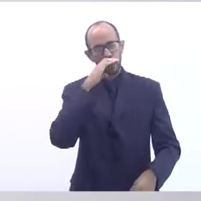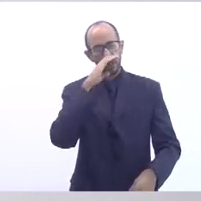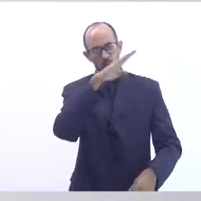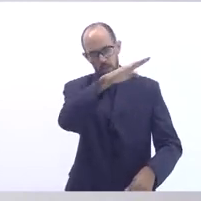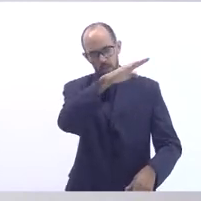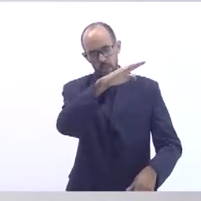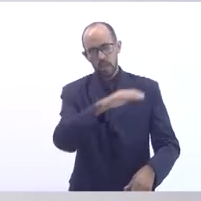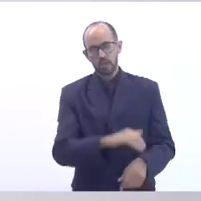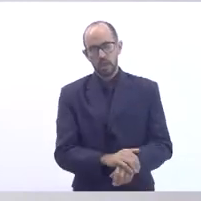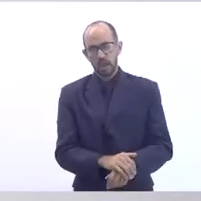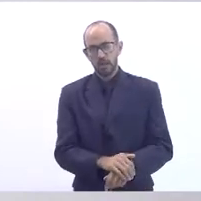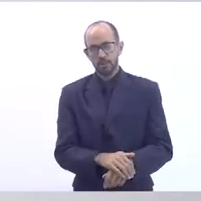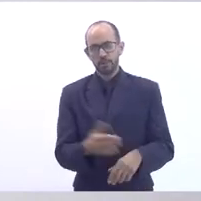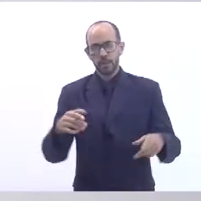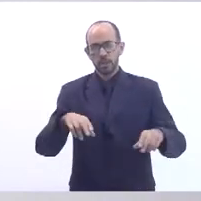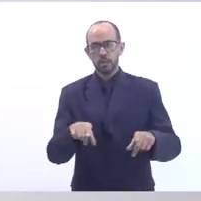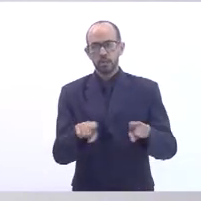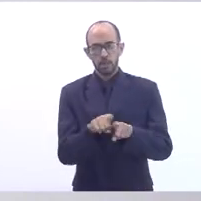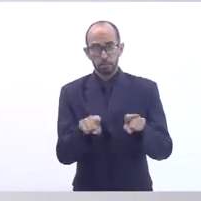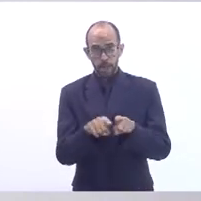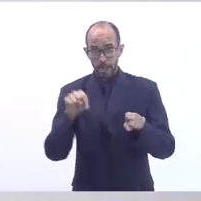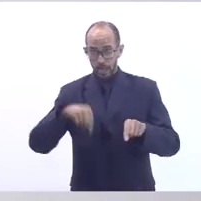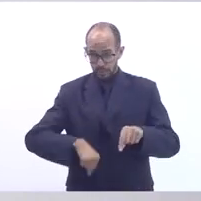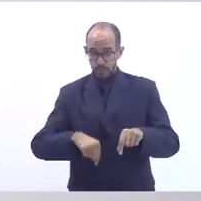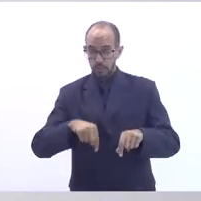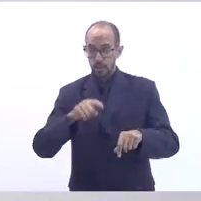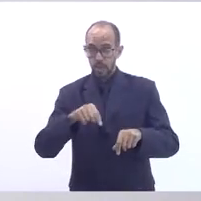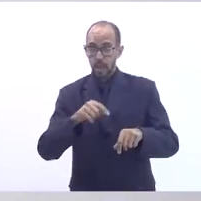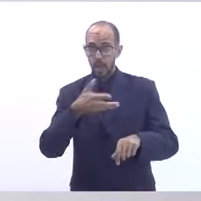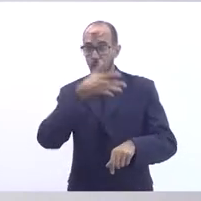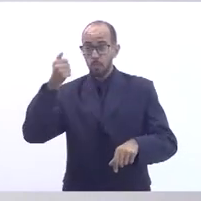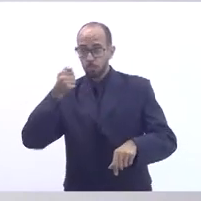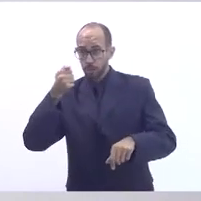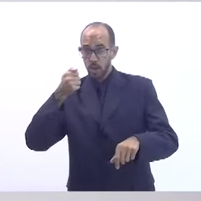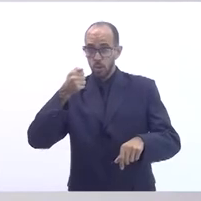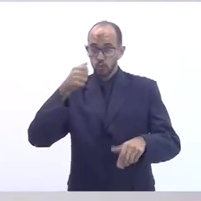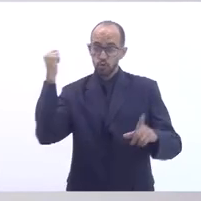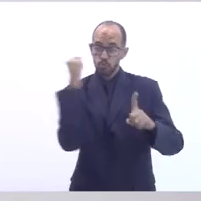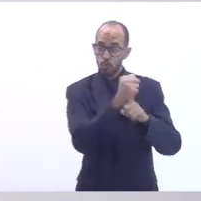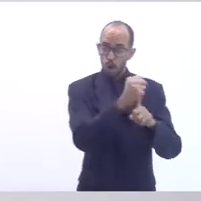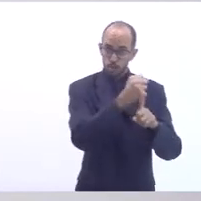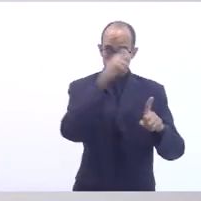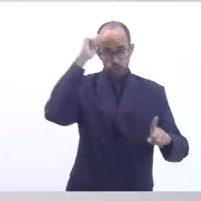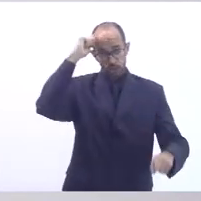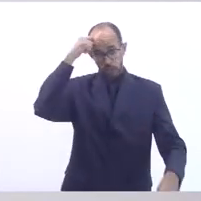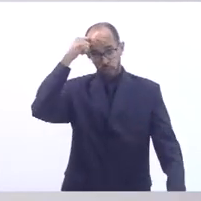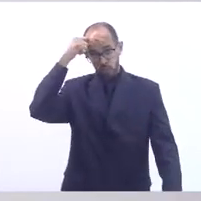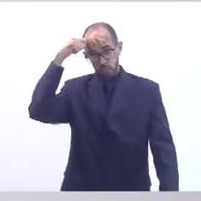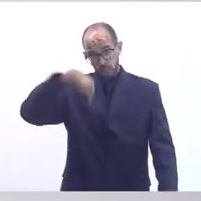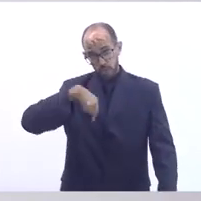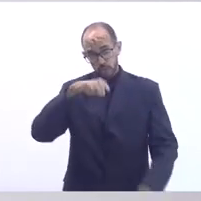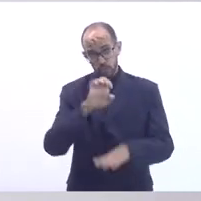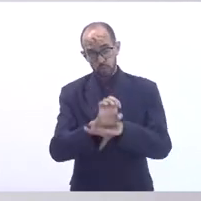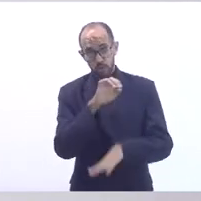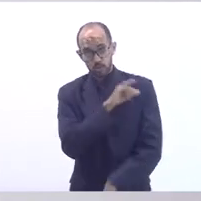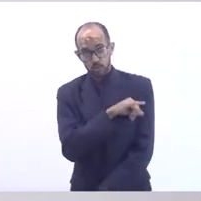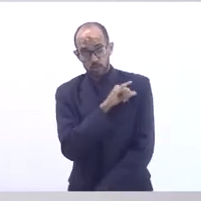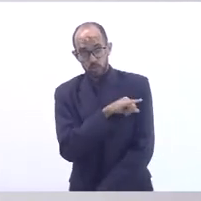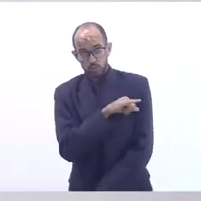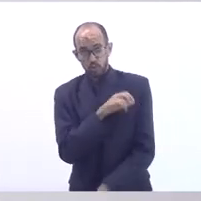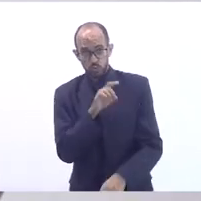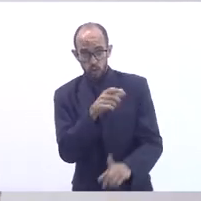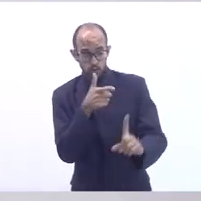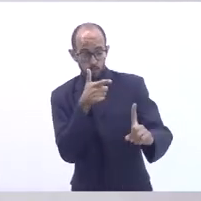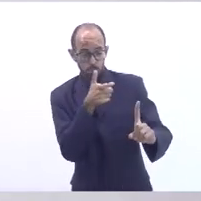além da prisão nosso estado da minha campeão de morte de pessoas negras é só pessoas baleadas na região